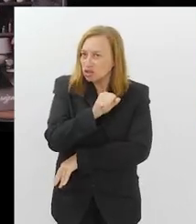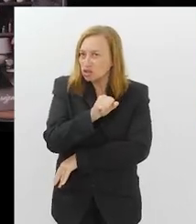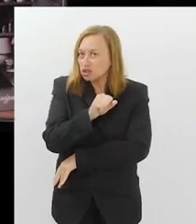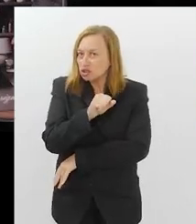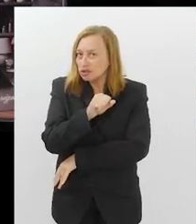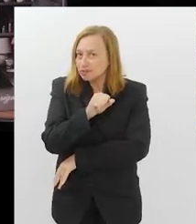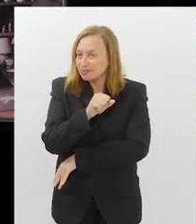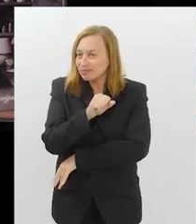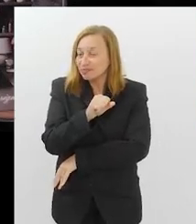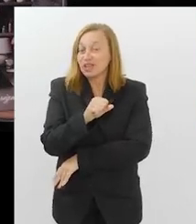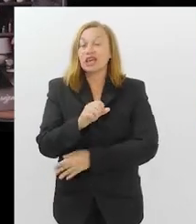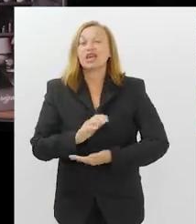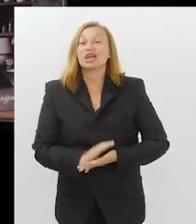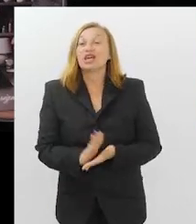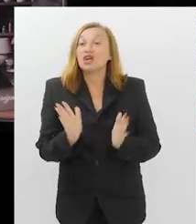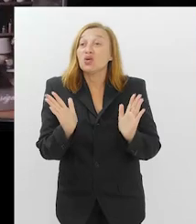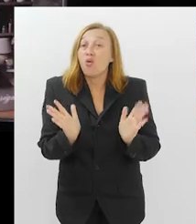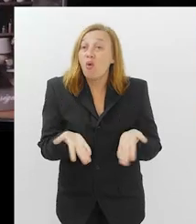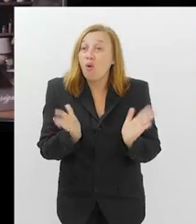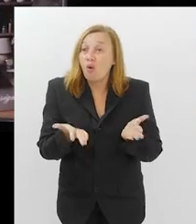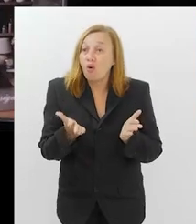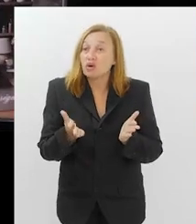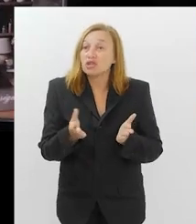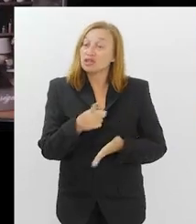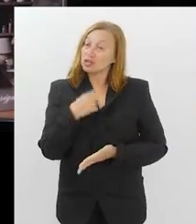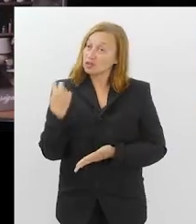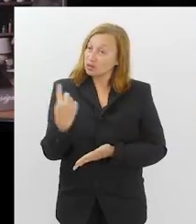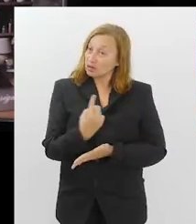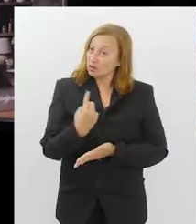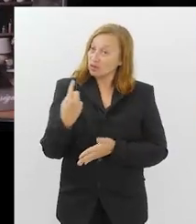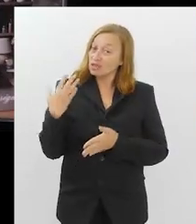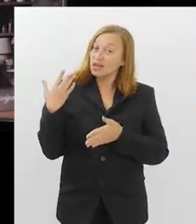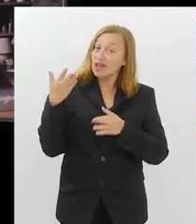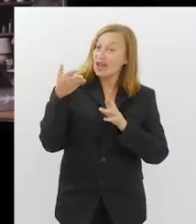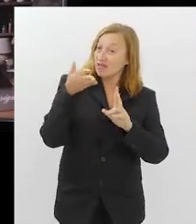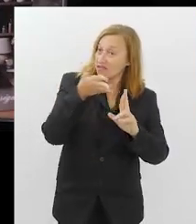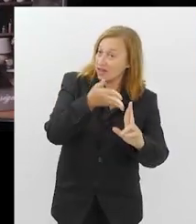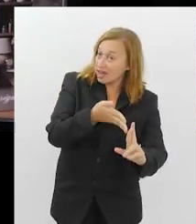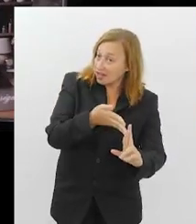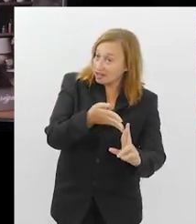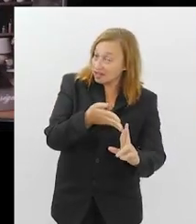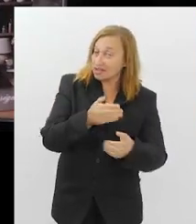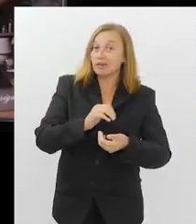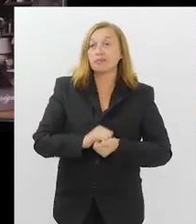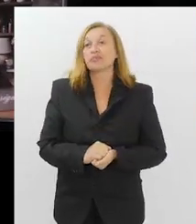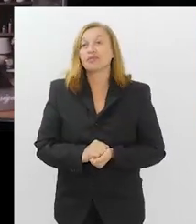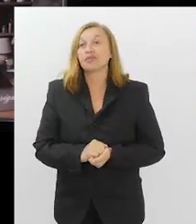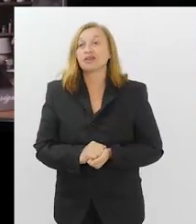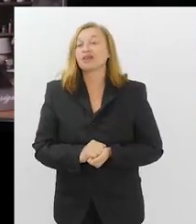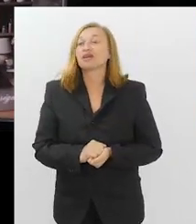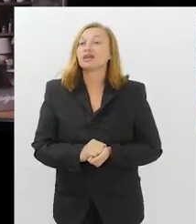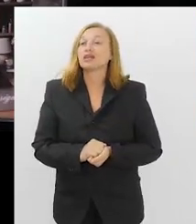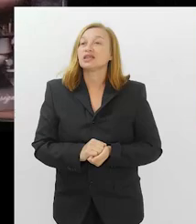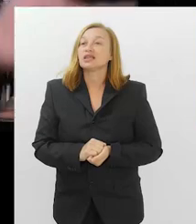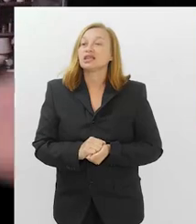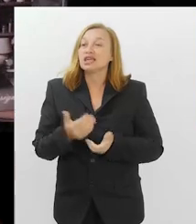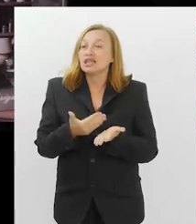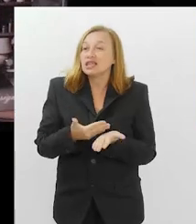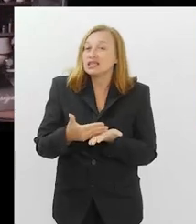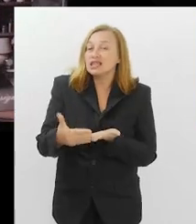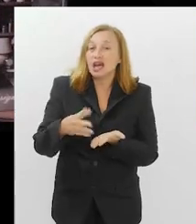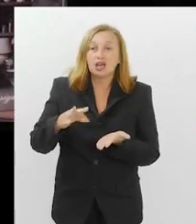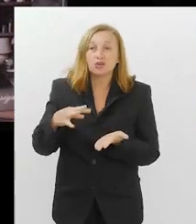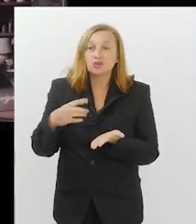fortes que estão aqui hoje, que são as nossas ancestrais, que abriram os